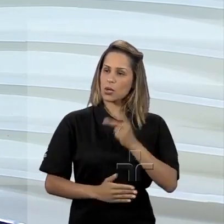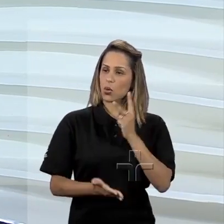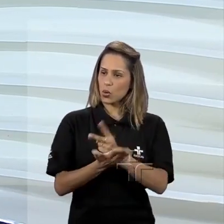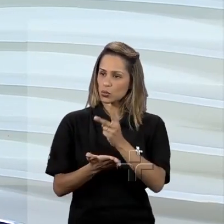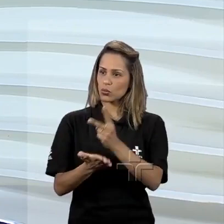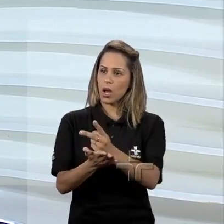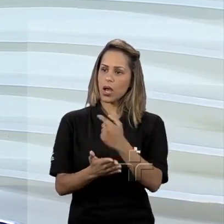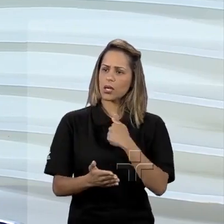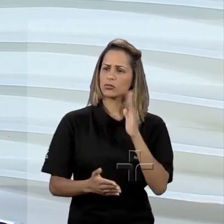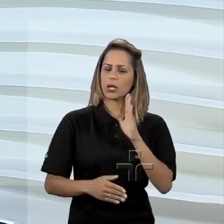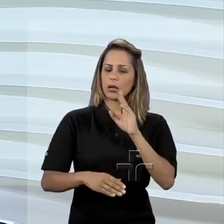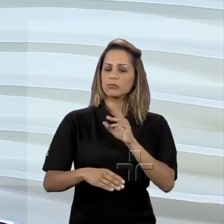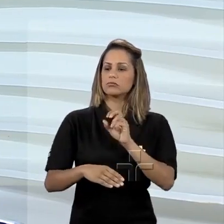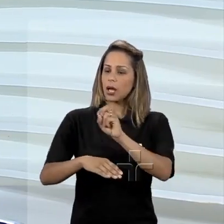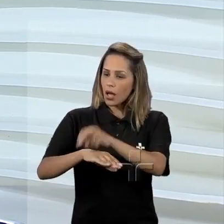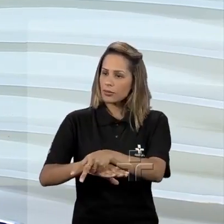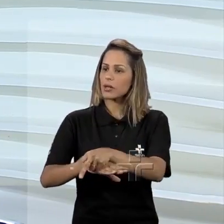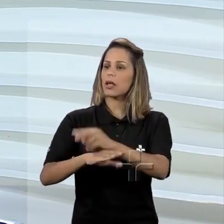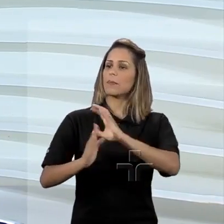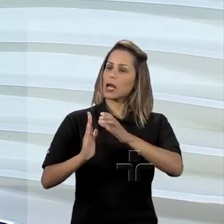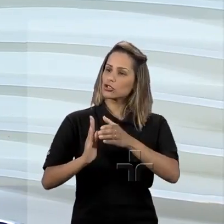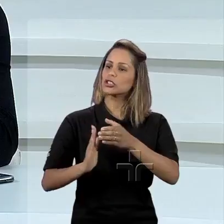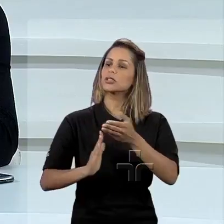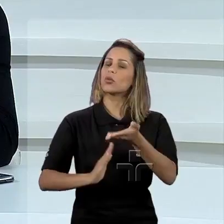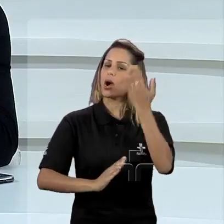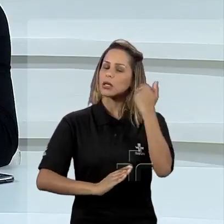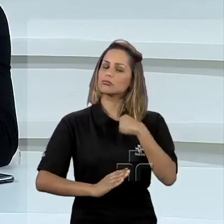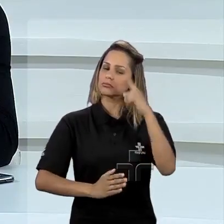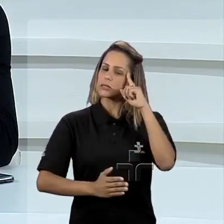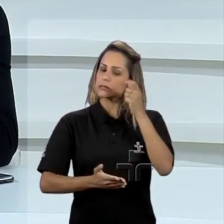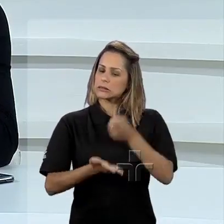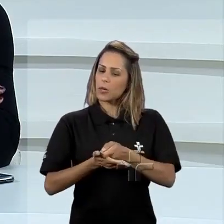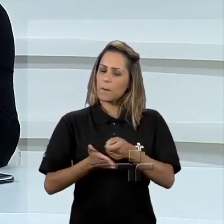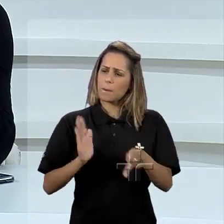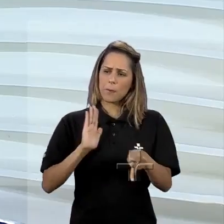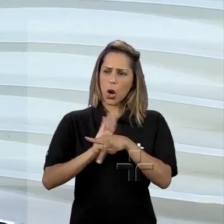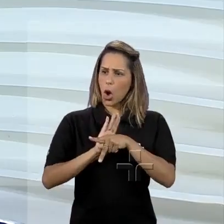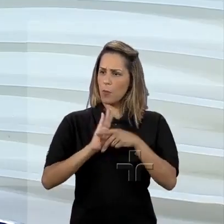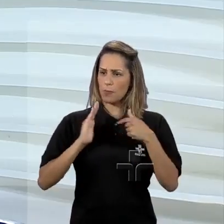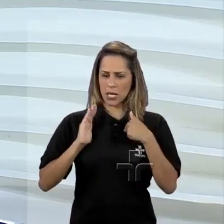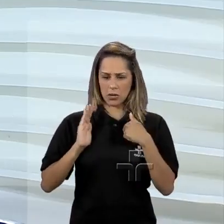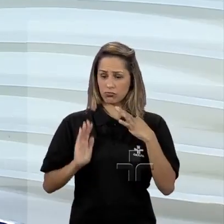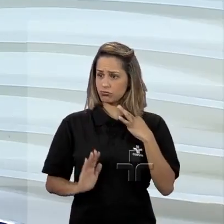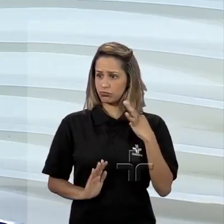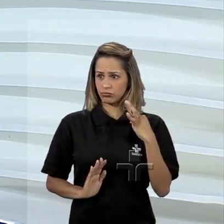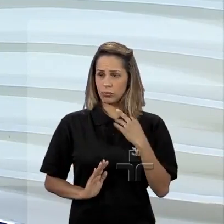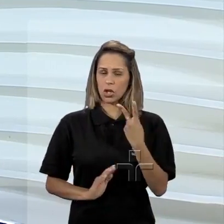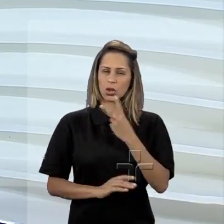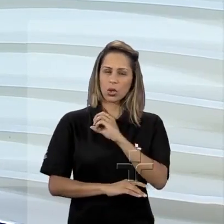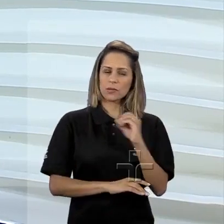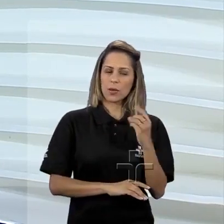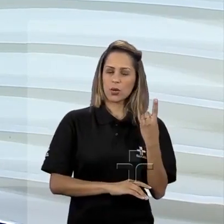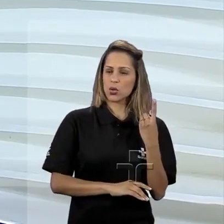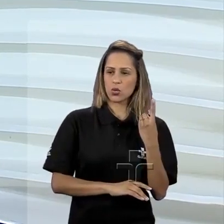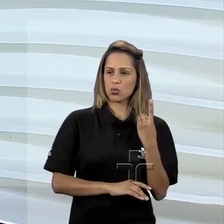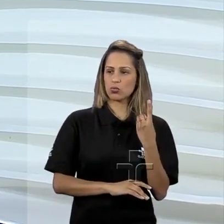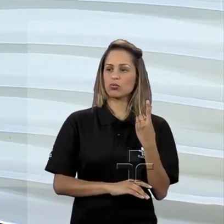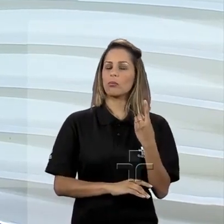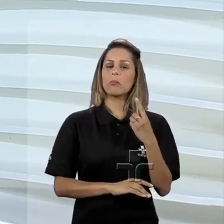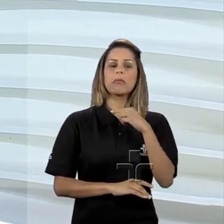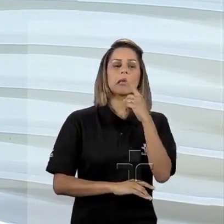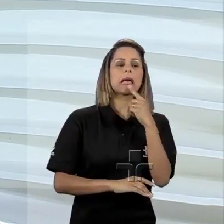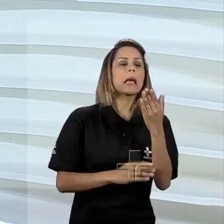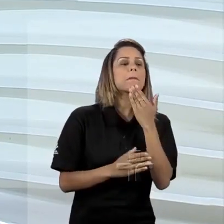partido Cida por minha decisão em 2001, ninguém me pediu, não sou filiado de ocasião, não sou filiado para disputar a